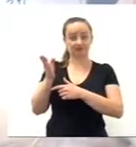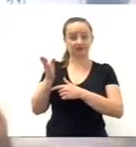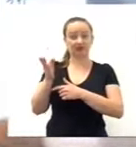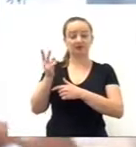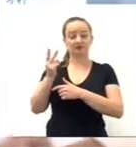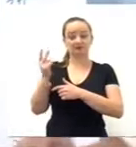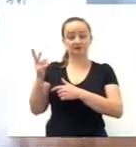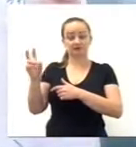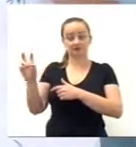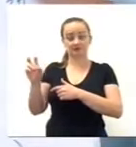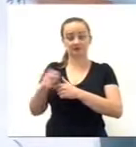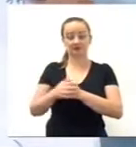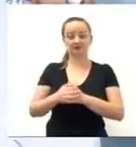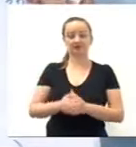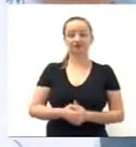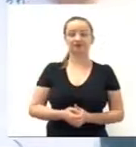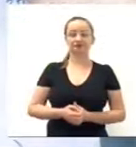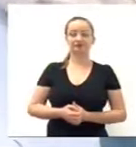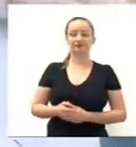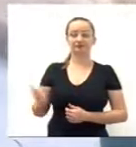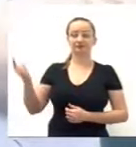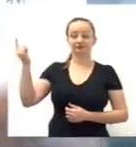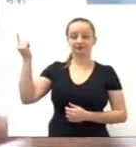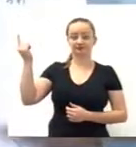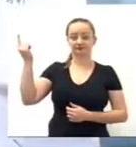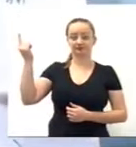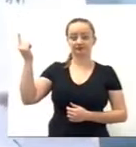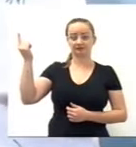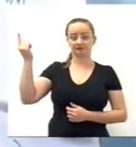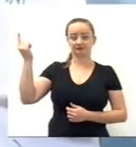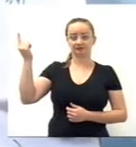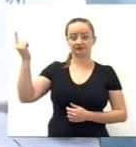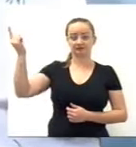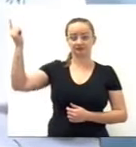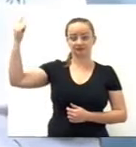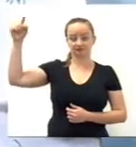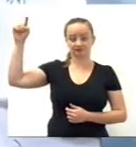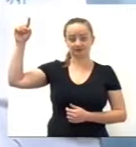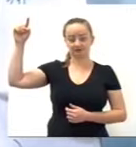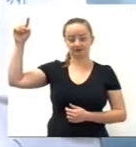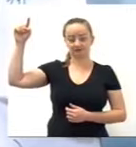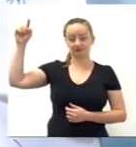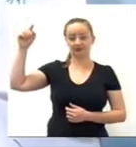225 graus. Daqui, ó, até esse ângulo aqui,